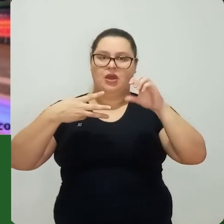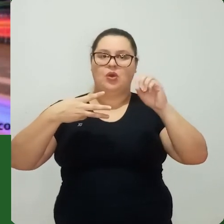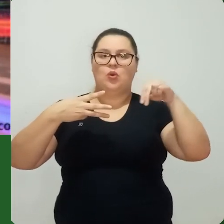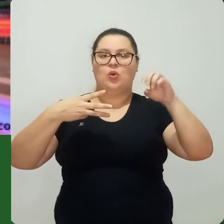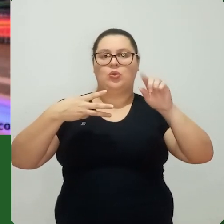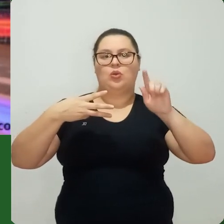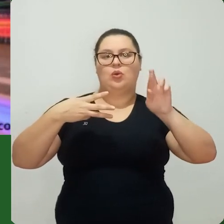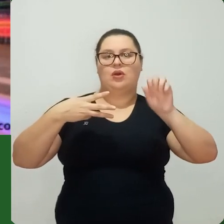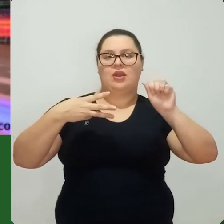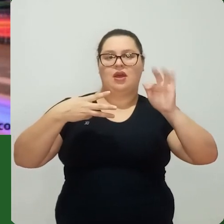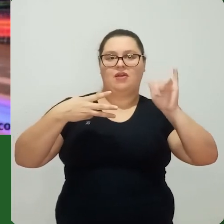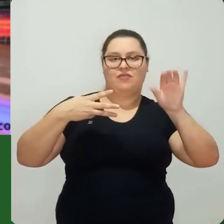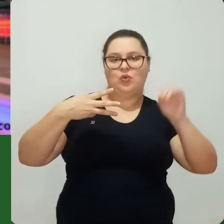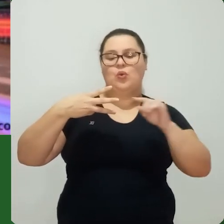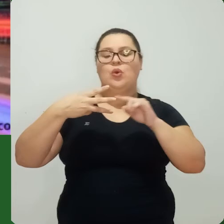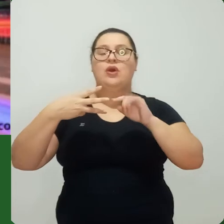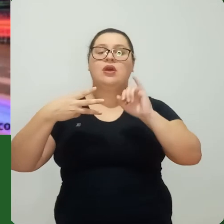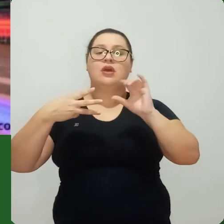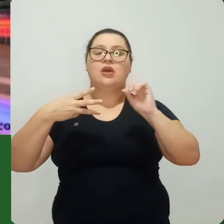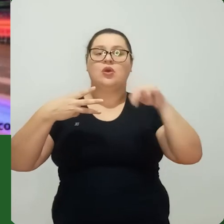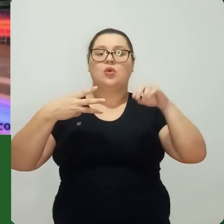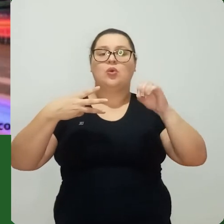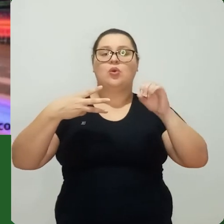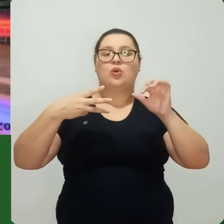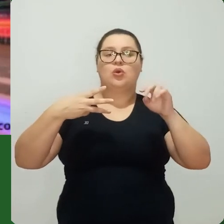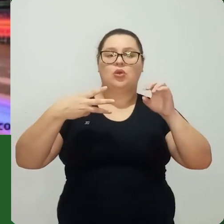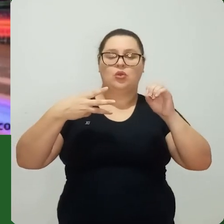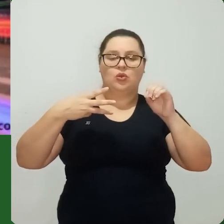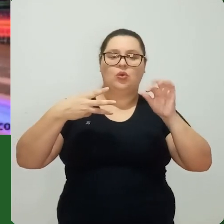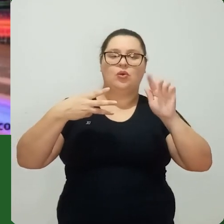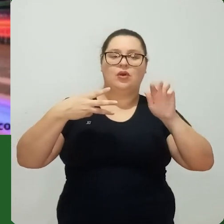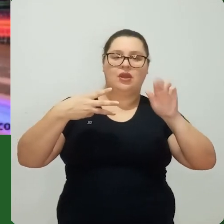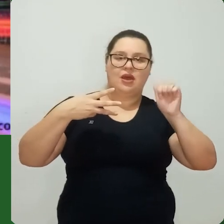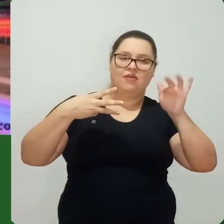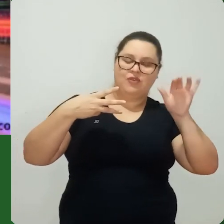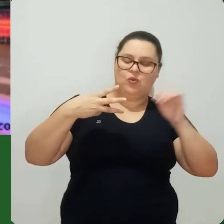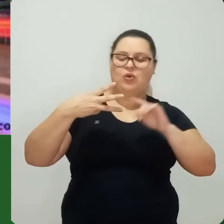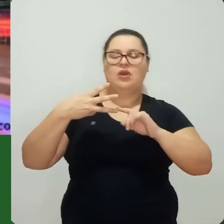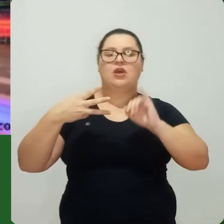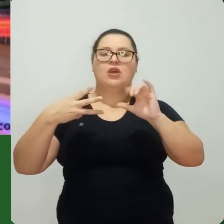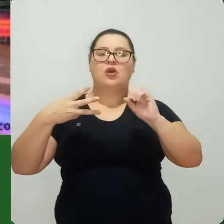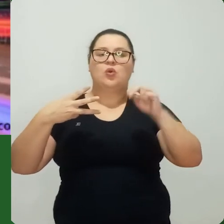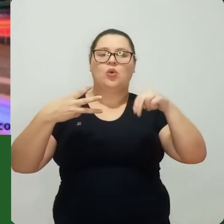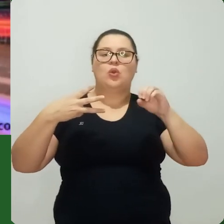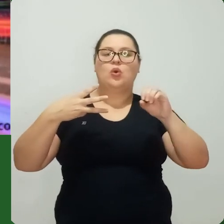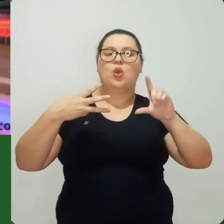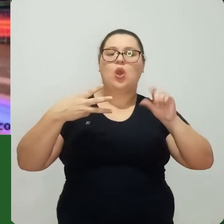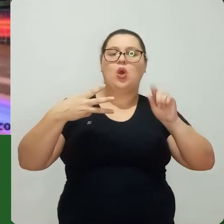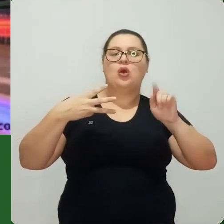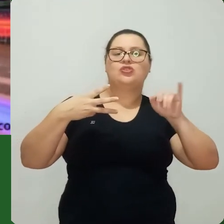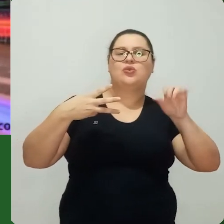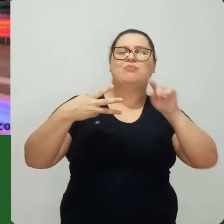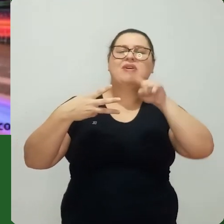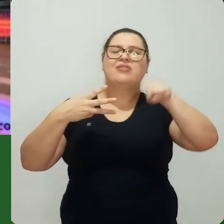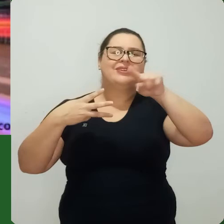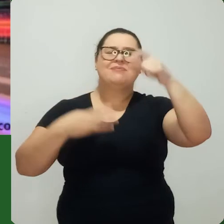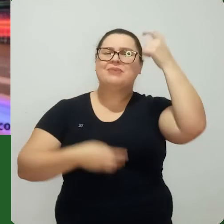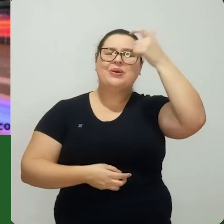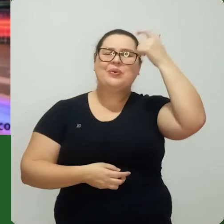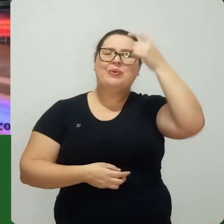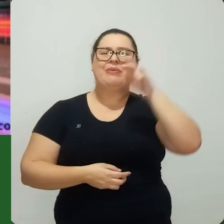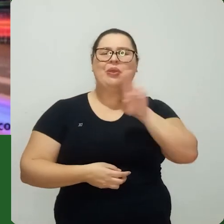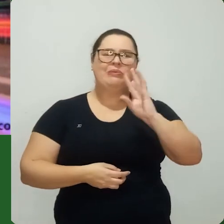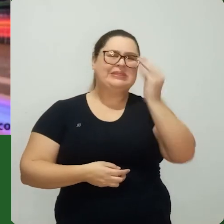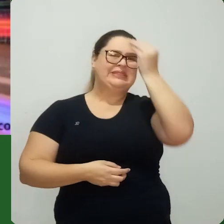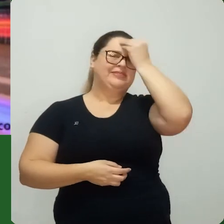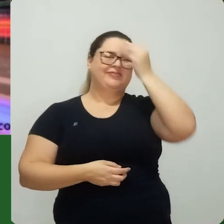nível chamado nível iconográfico e um terceiro chamado nível iconológico. Não se preocupa que você não precisa decorar esses nomes. Eu só quero que